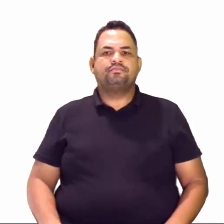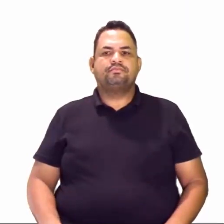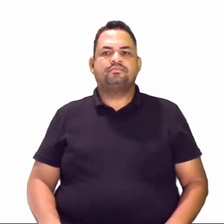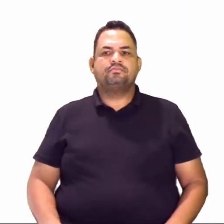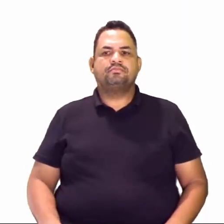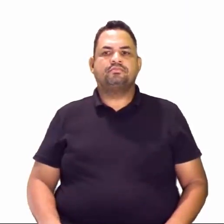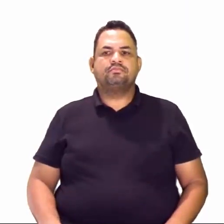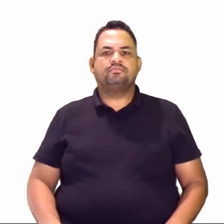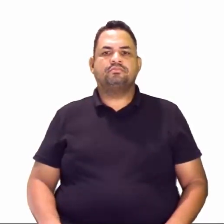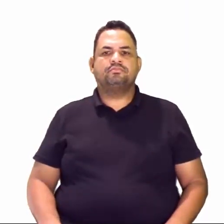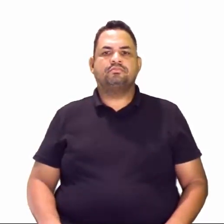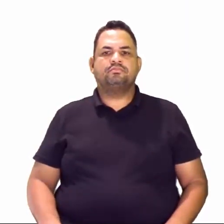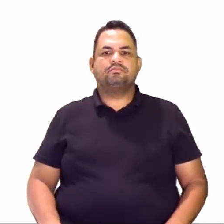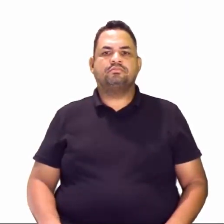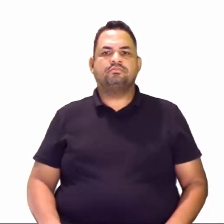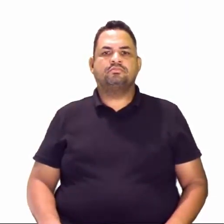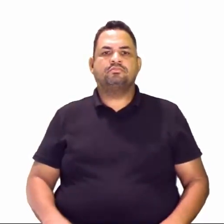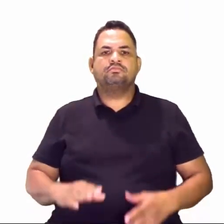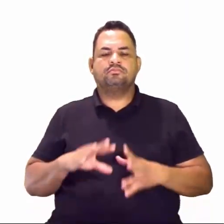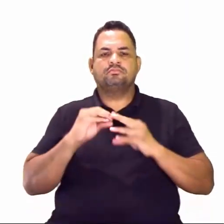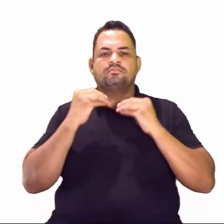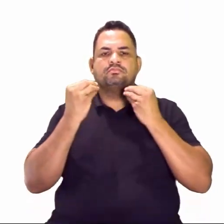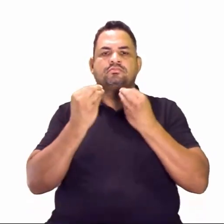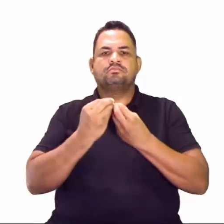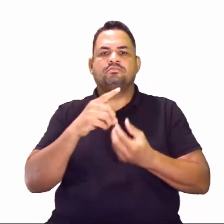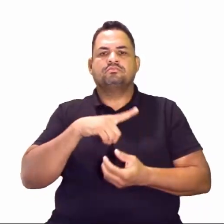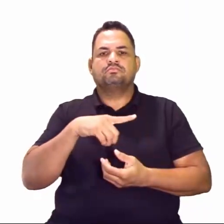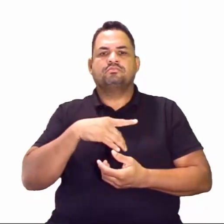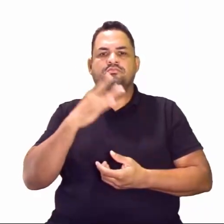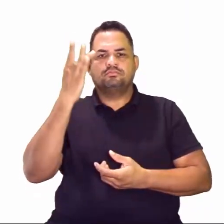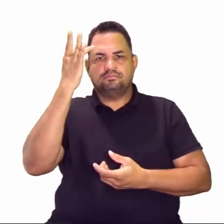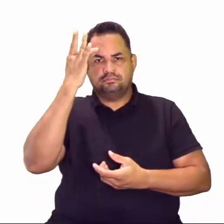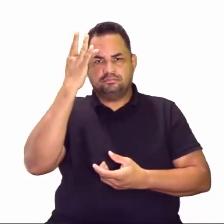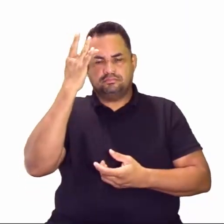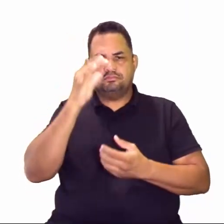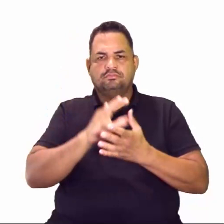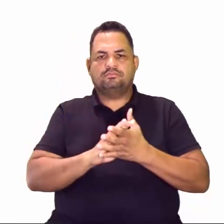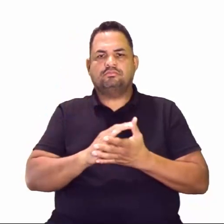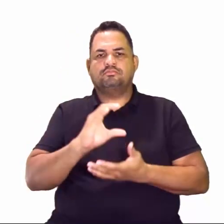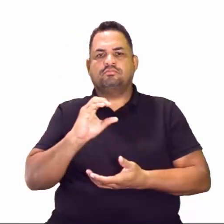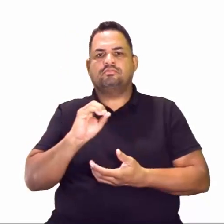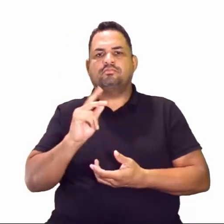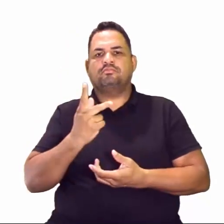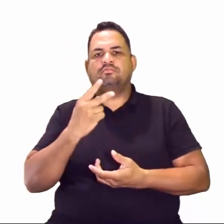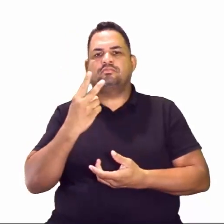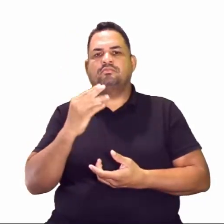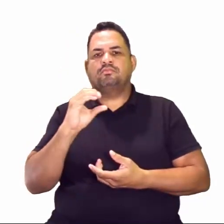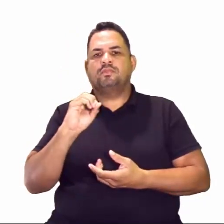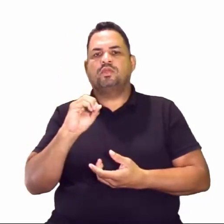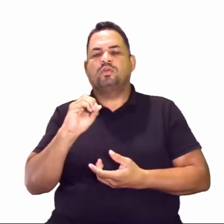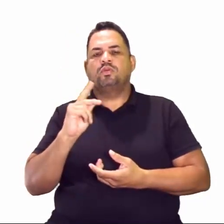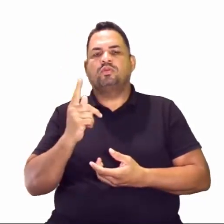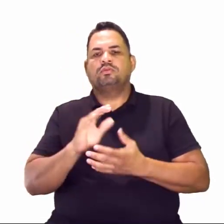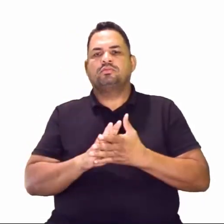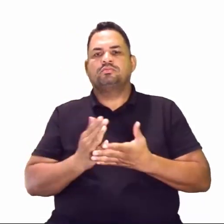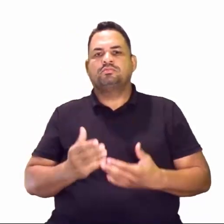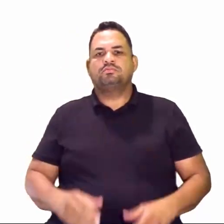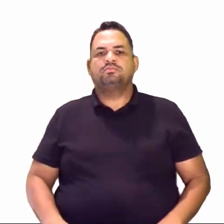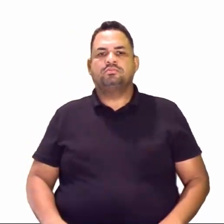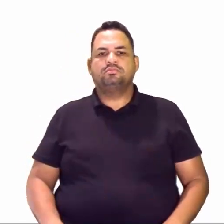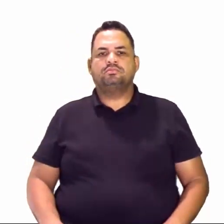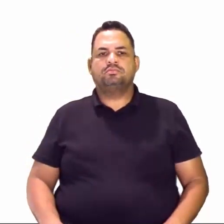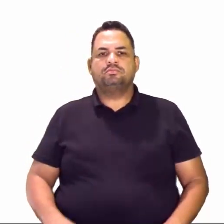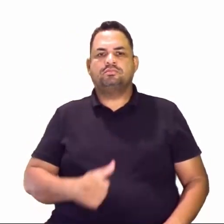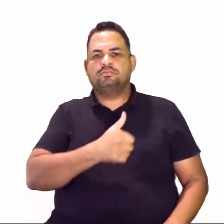mol. E aí, como a substância tem fórmula H2O2, faremos 1 vezes 2 para o